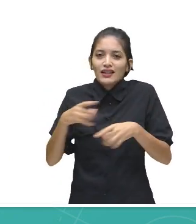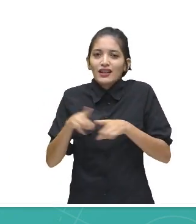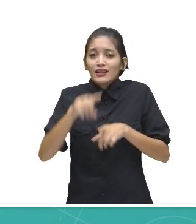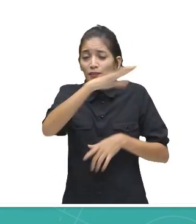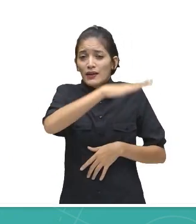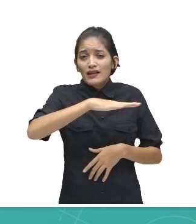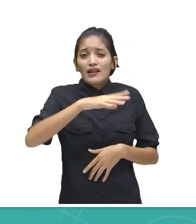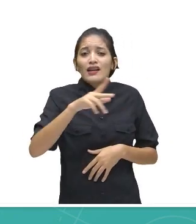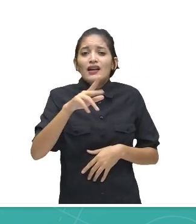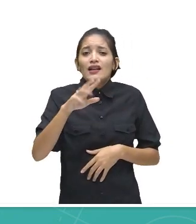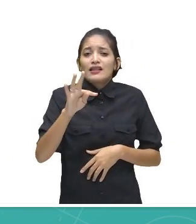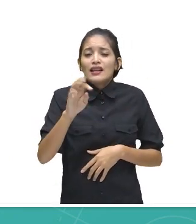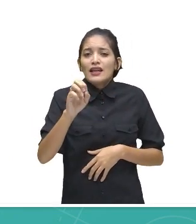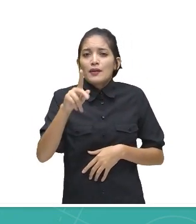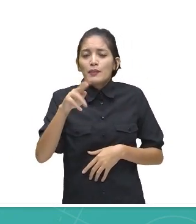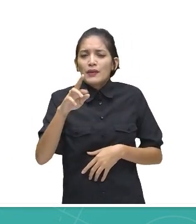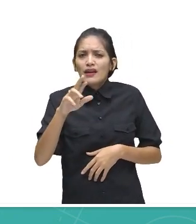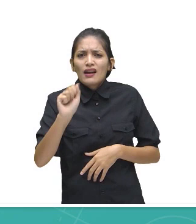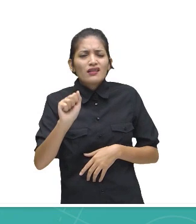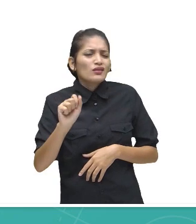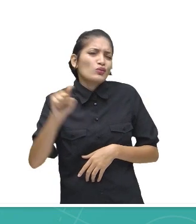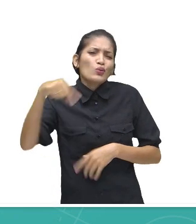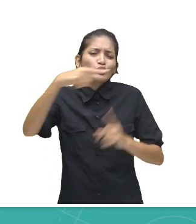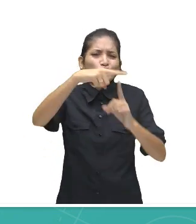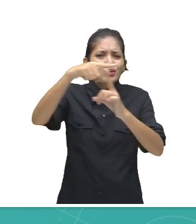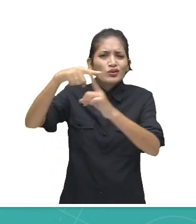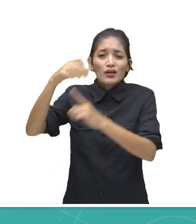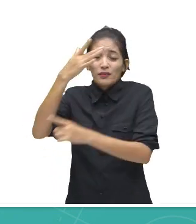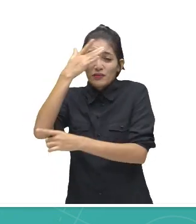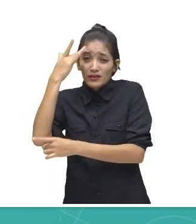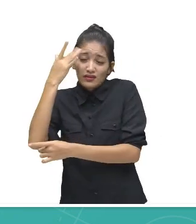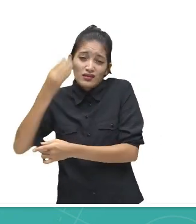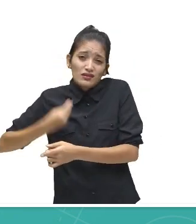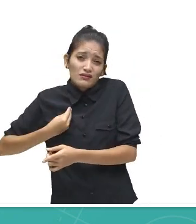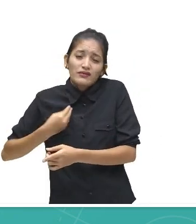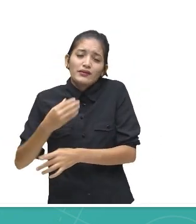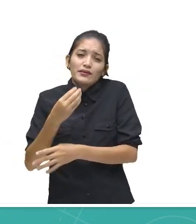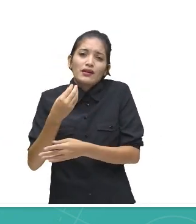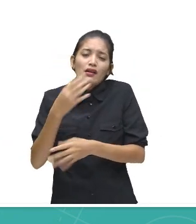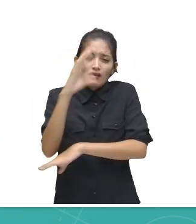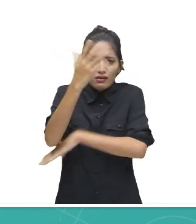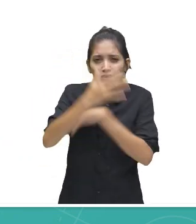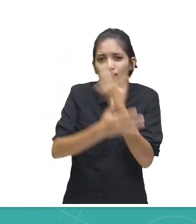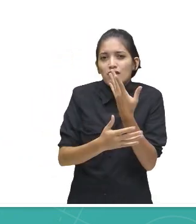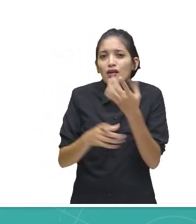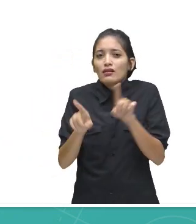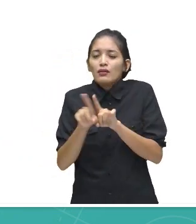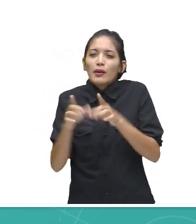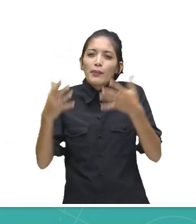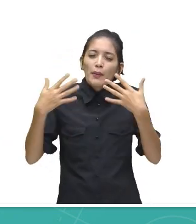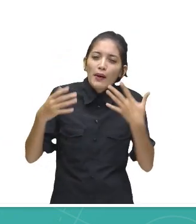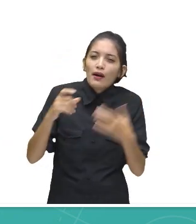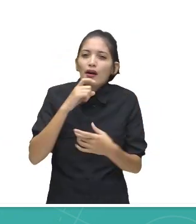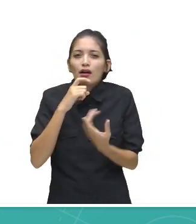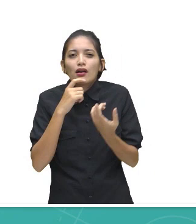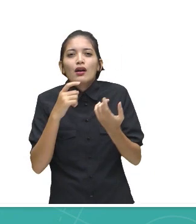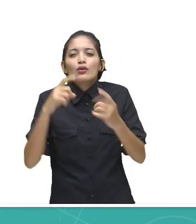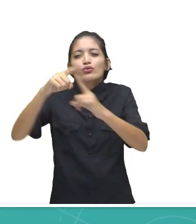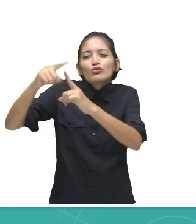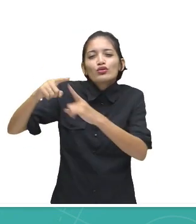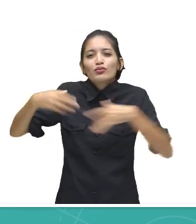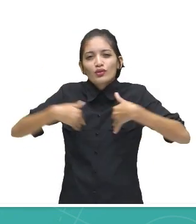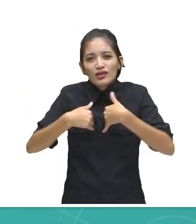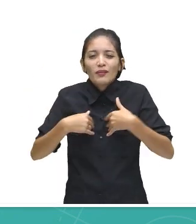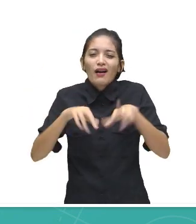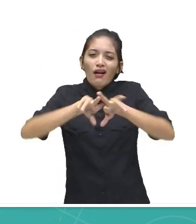região temperada do planeta, né? São outras formas que as pessoas lidam com a natureza, com questões de temperatura, espécies animais, espécies vegetais.